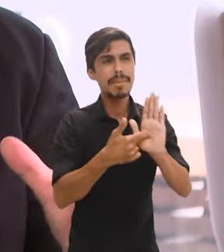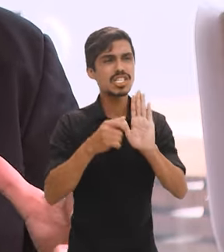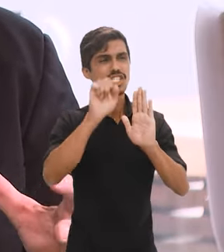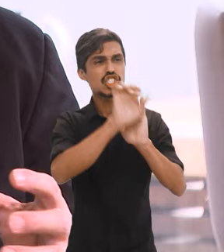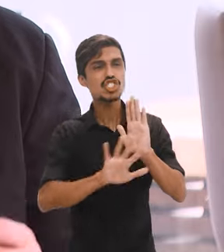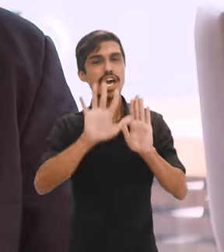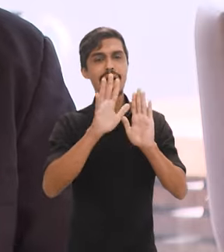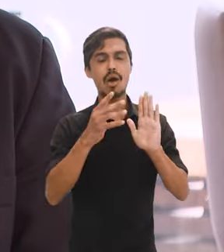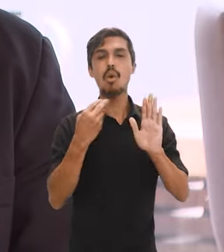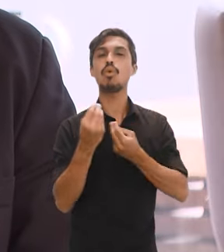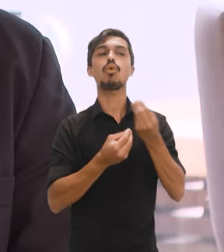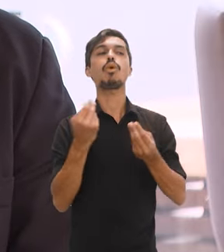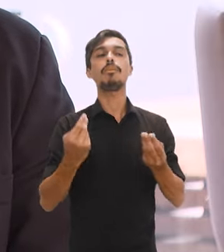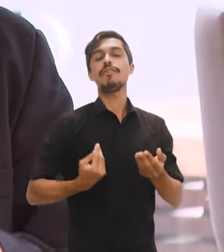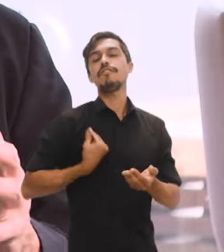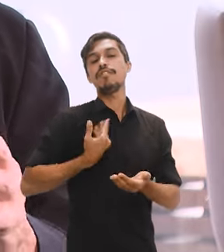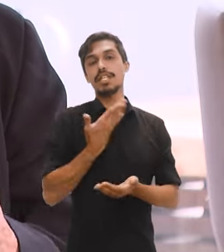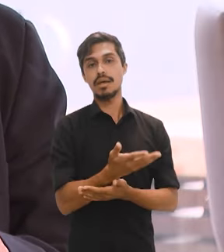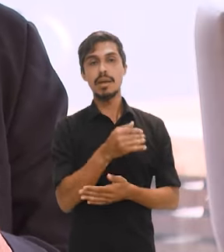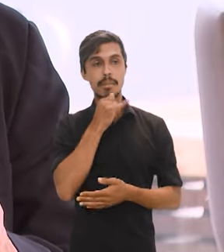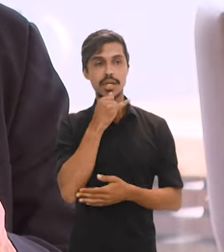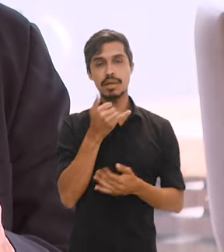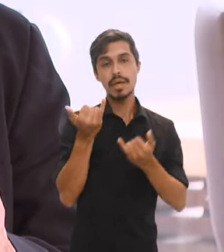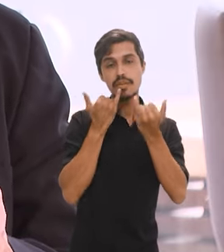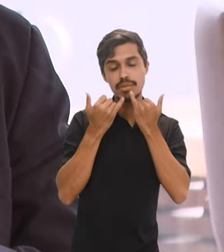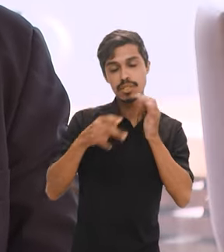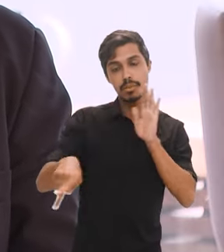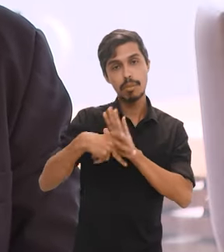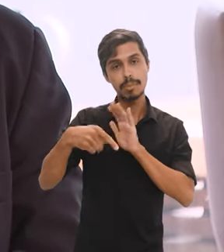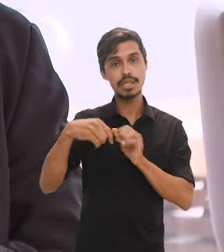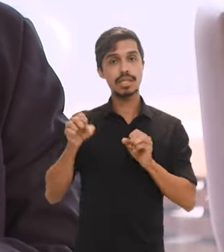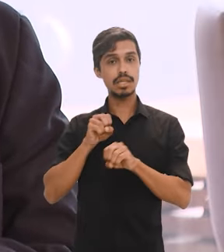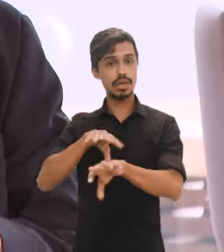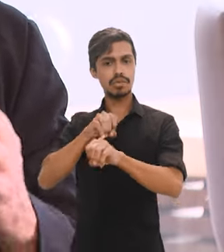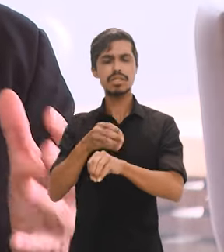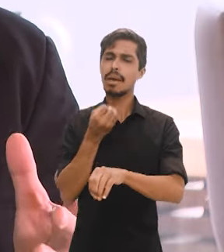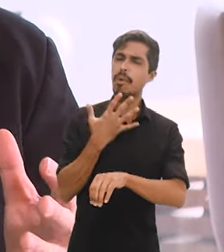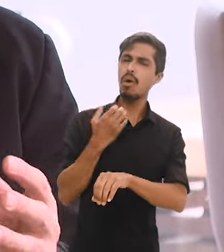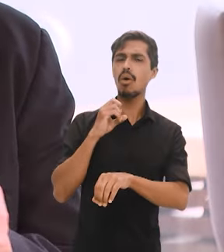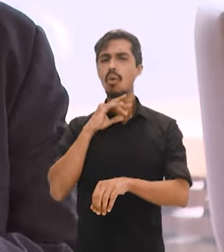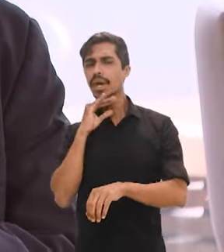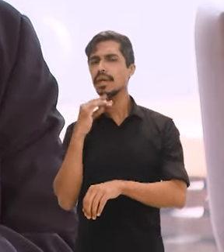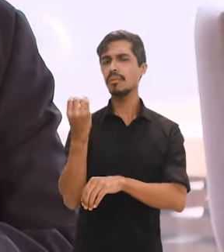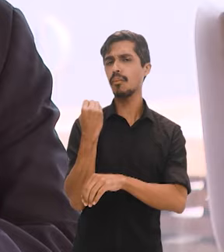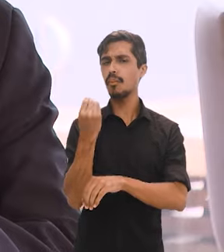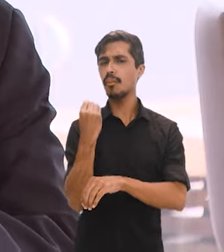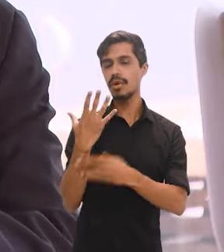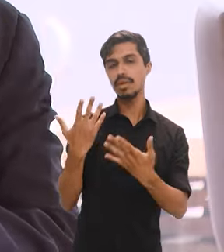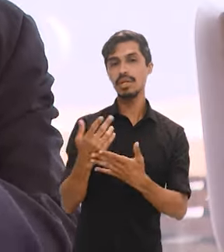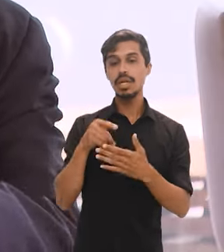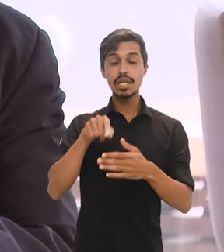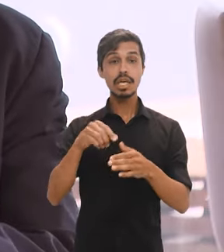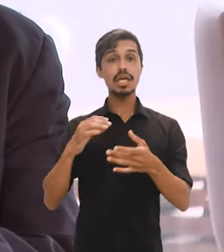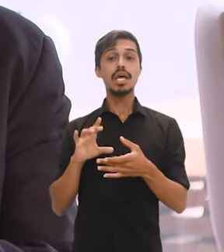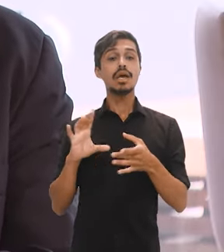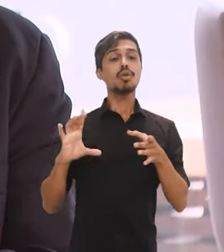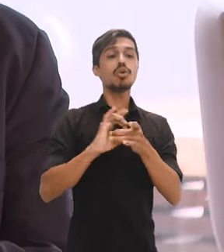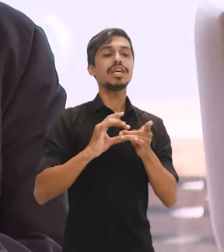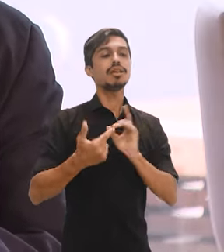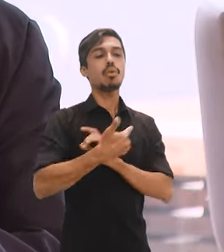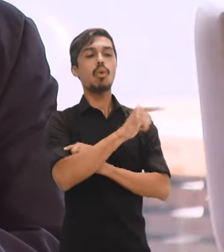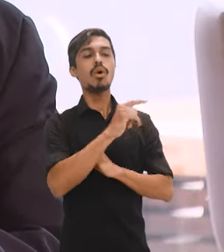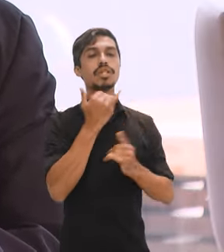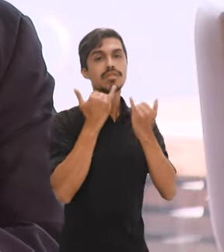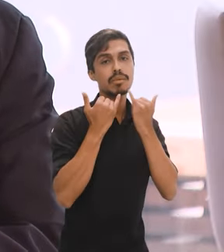mais ampla da realidade do país. Às vezes, olha o dado da educação. A educação está boa, está ruim. Mas essa educação, quais as conexões